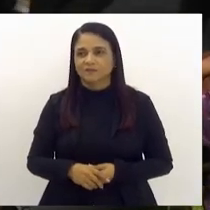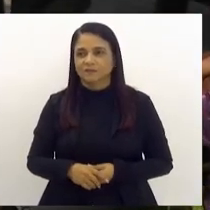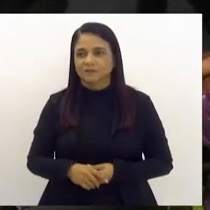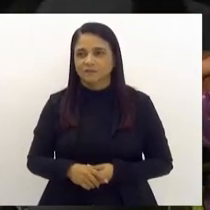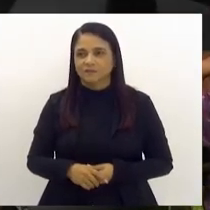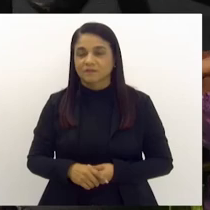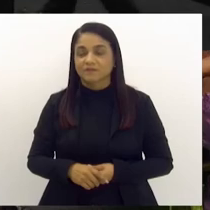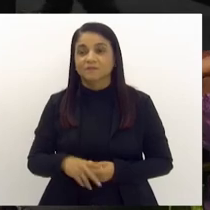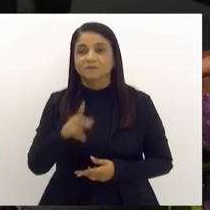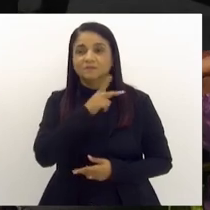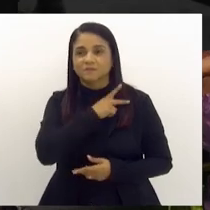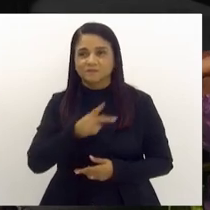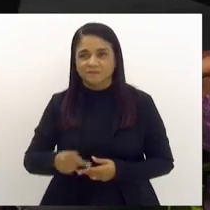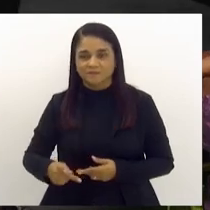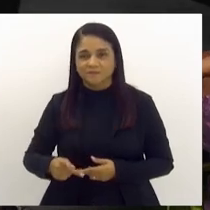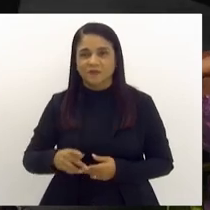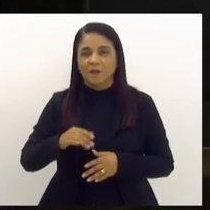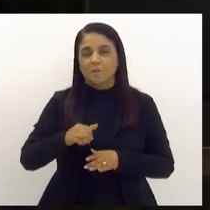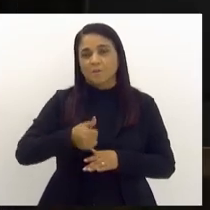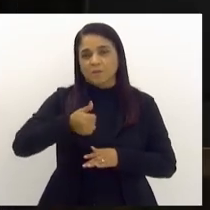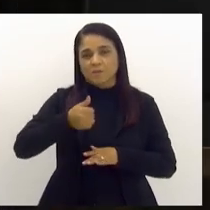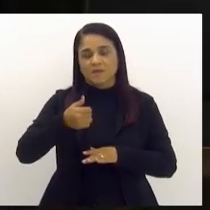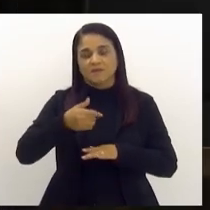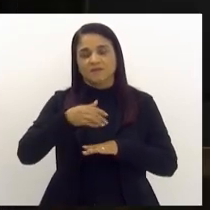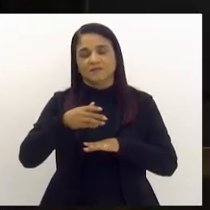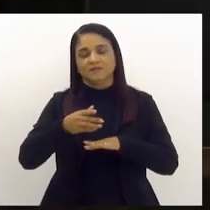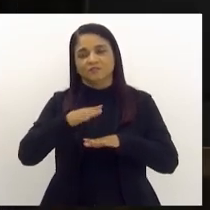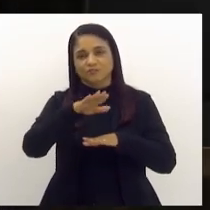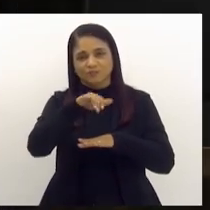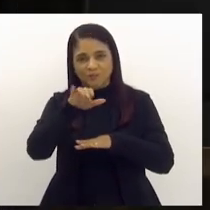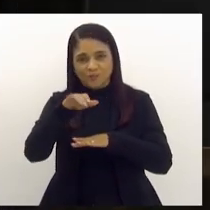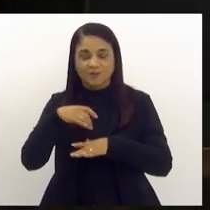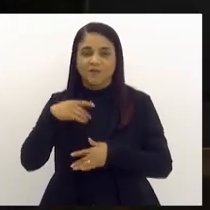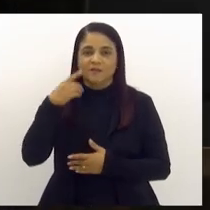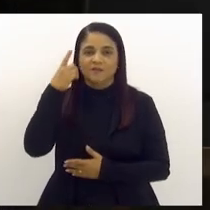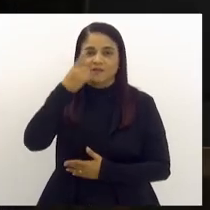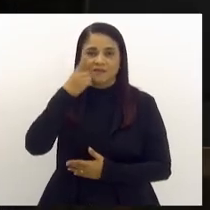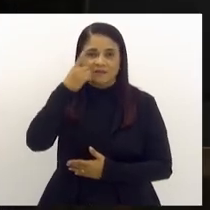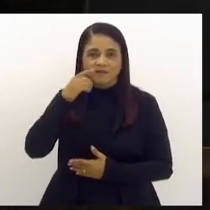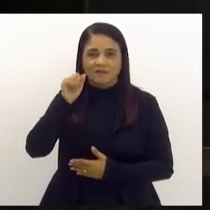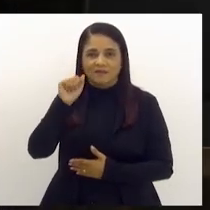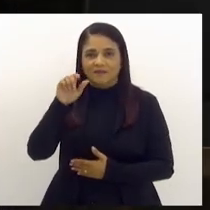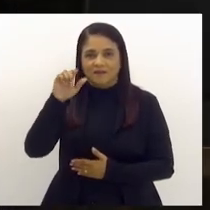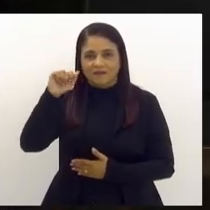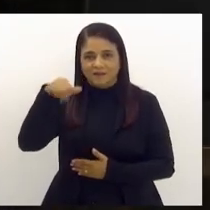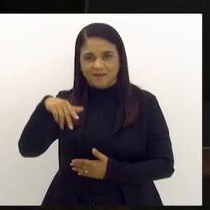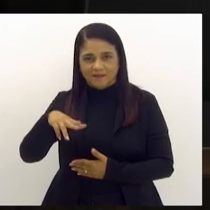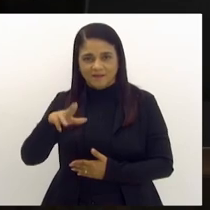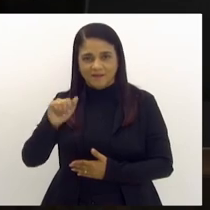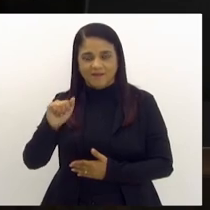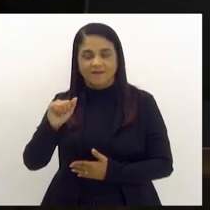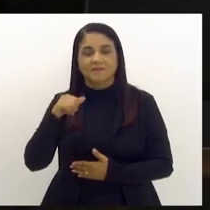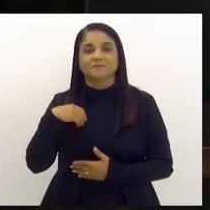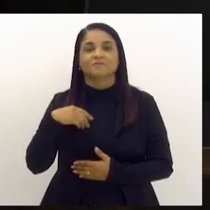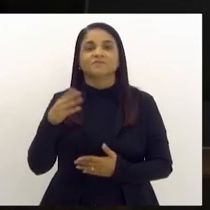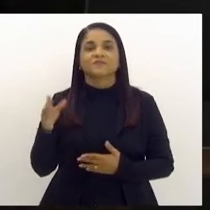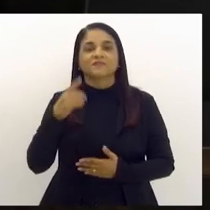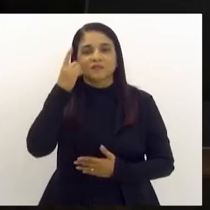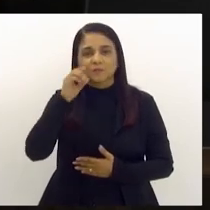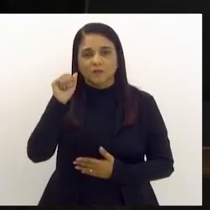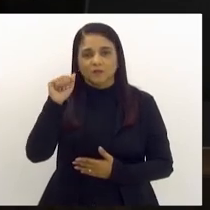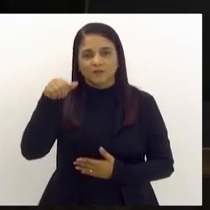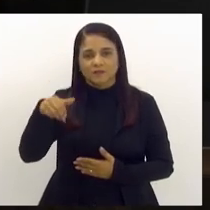A presidência procede à primeira chamada. Deputado Alan Lopes. Deputado Anderson